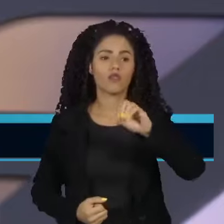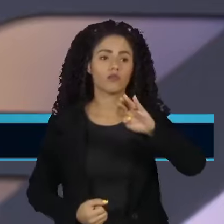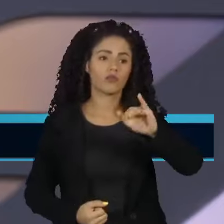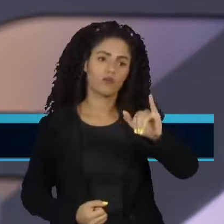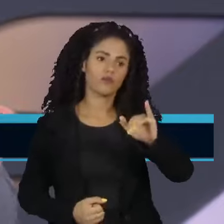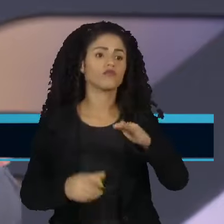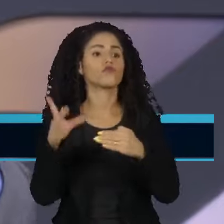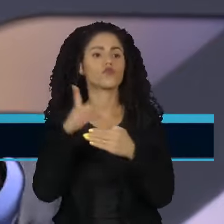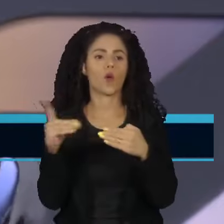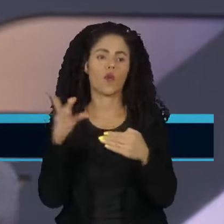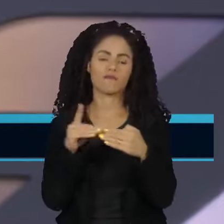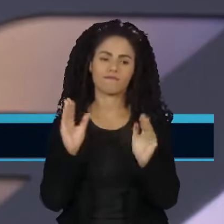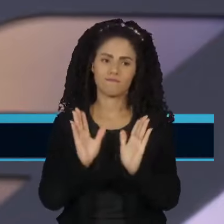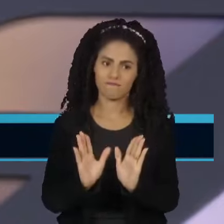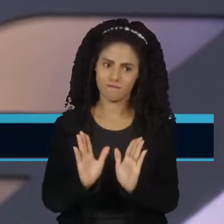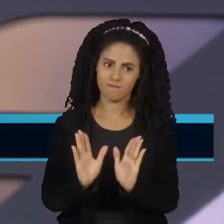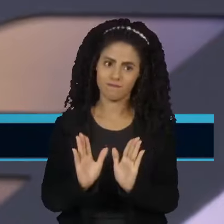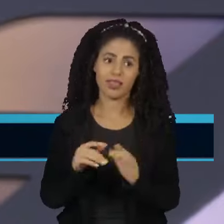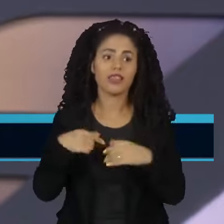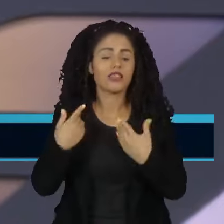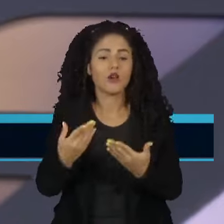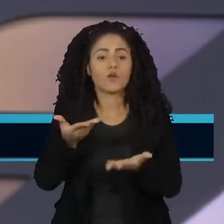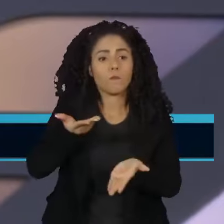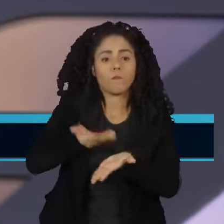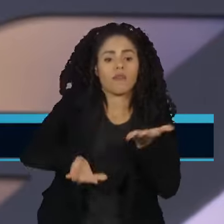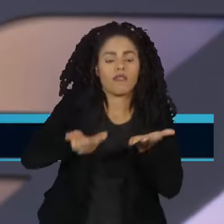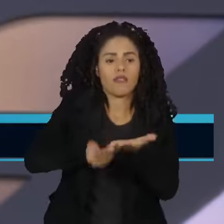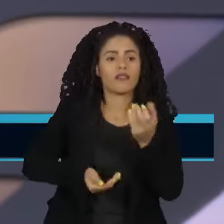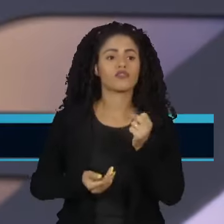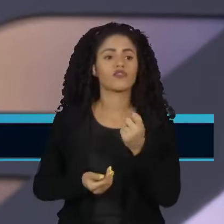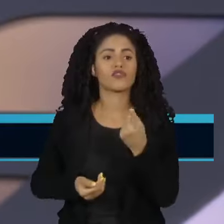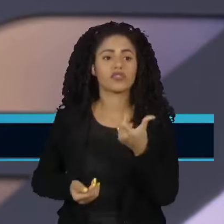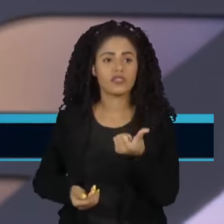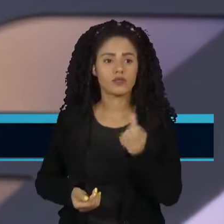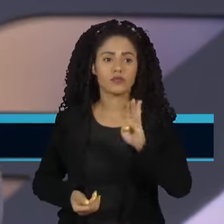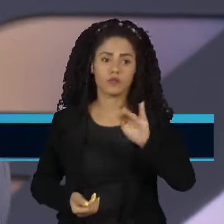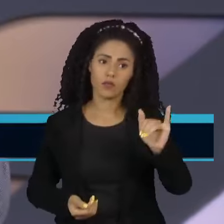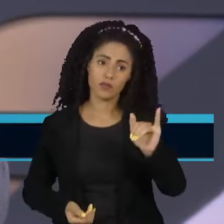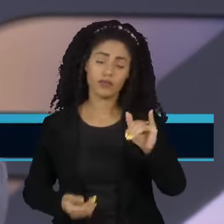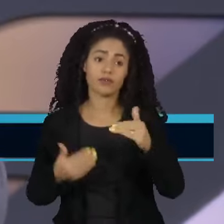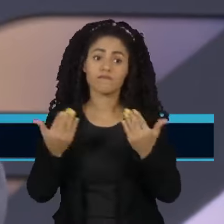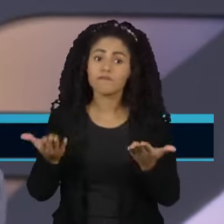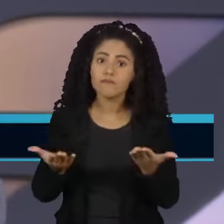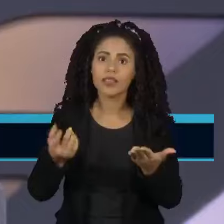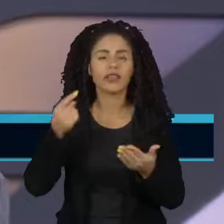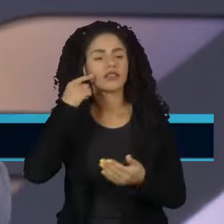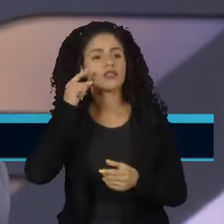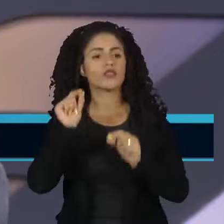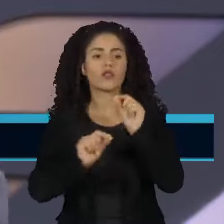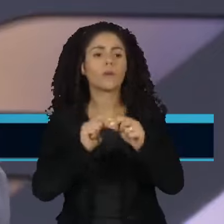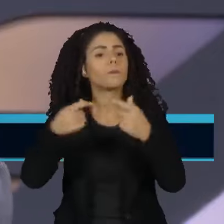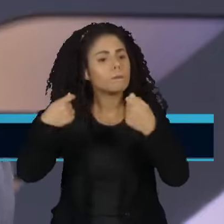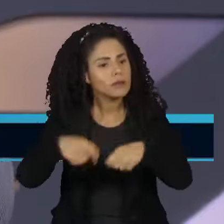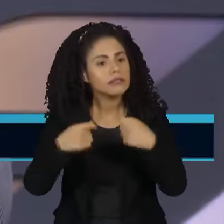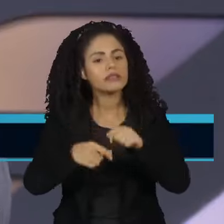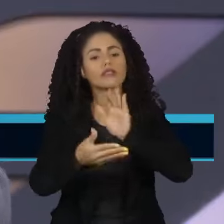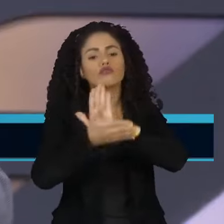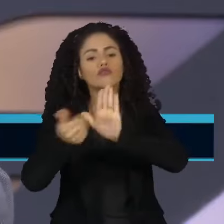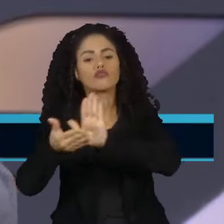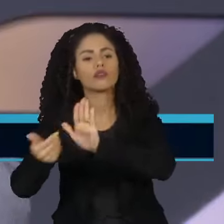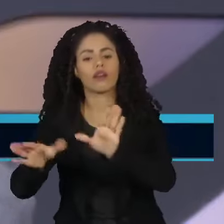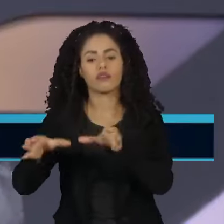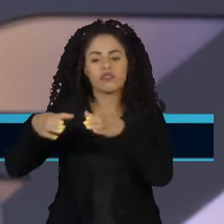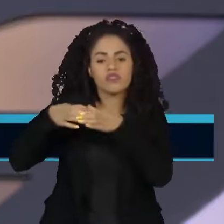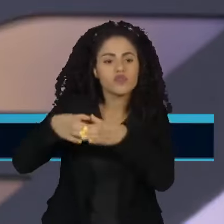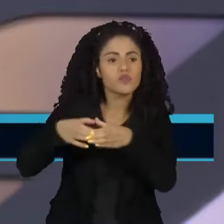de dólares. Ou seja, é uma perda líquida de 16 bilhões de dólares. Ou seja, a ilegalidade do garimpo é algo